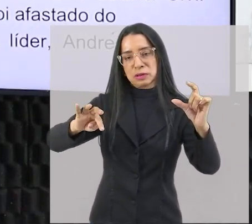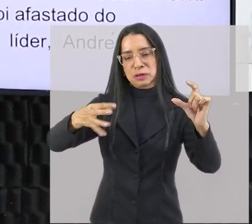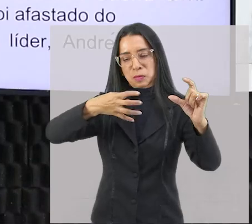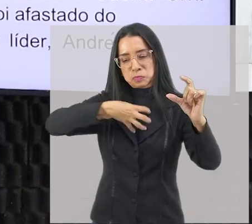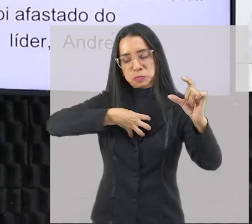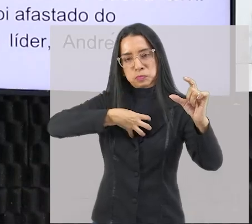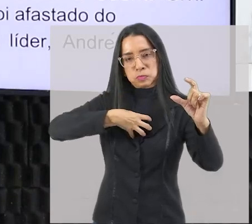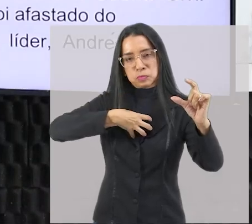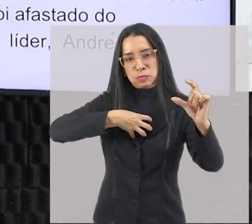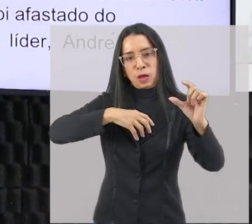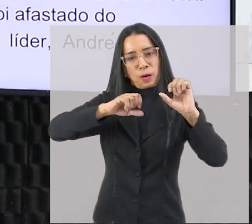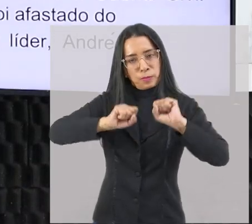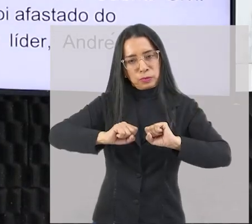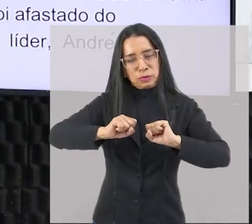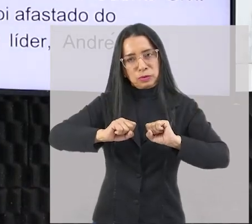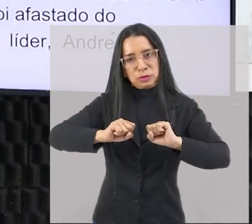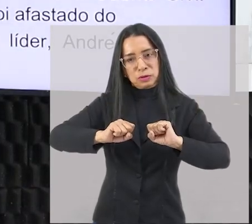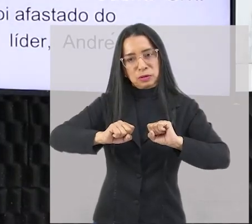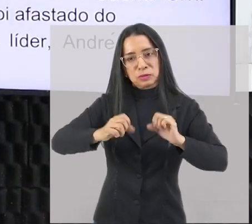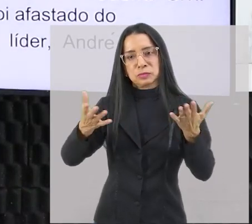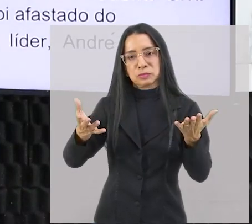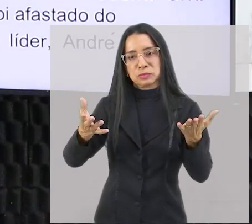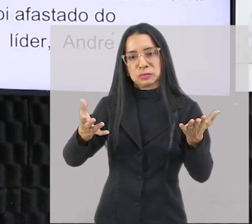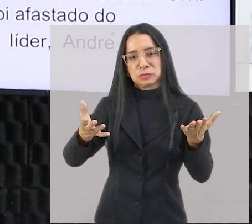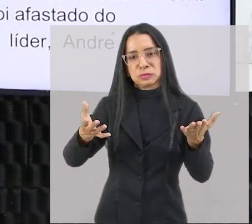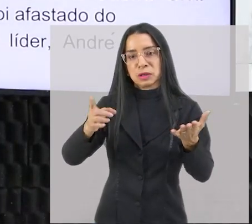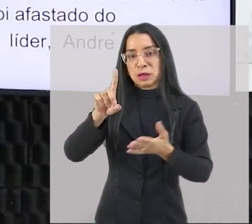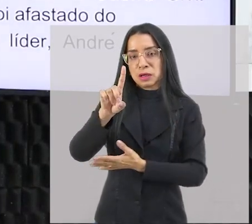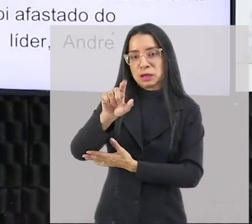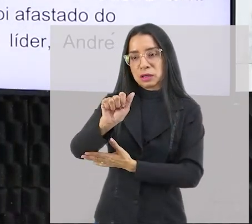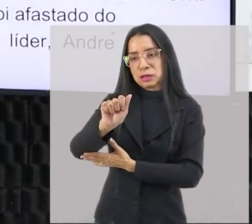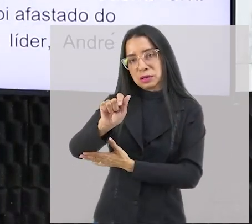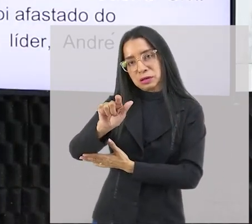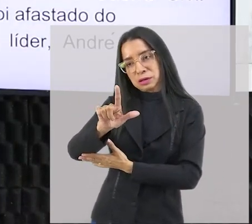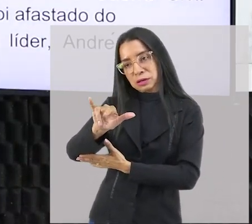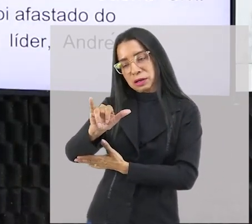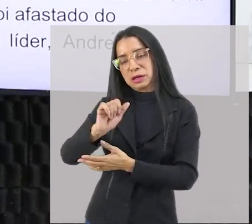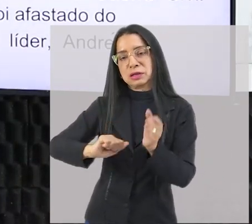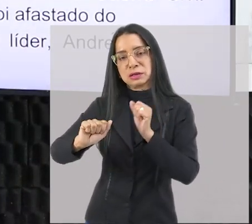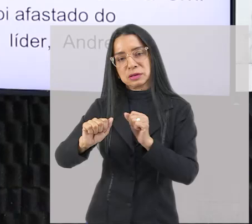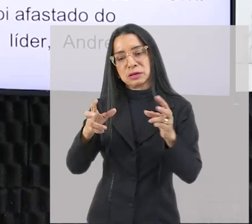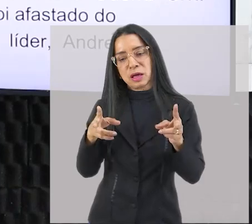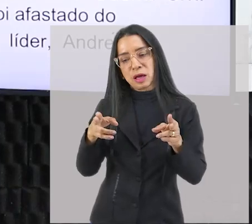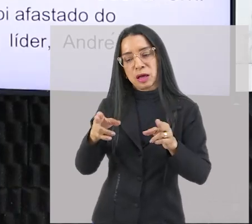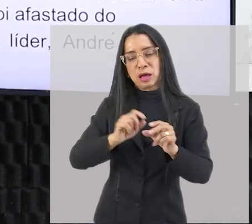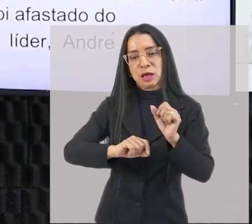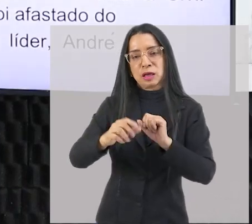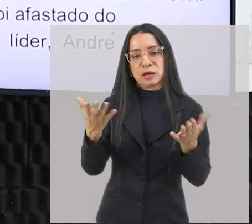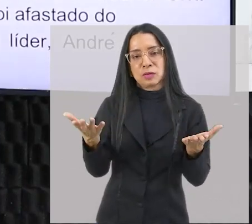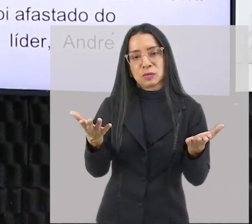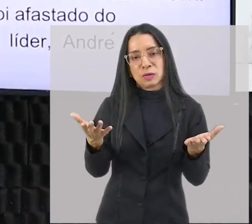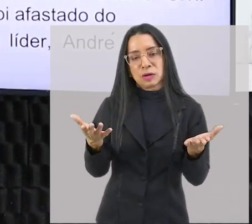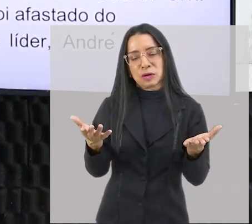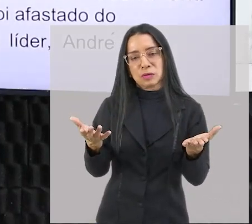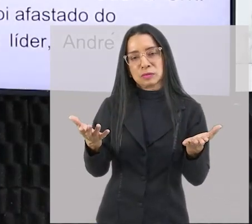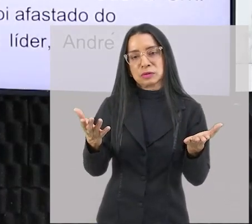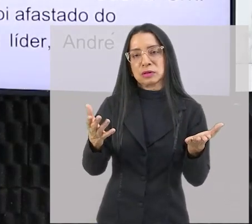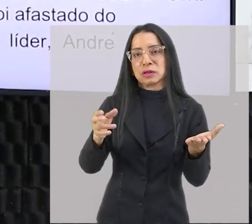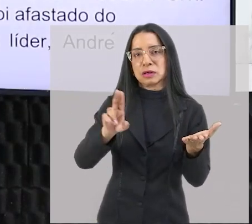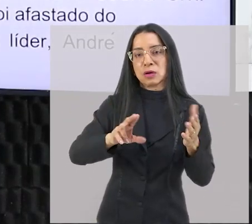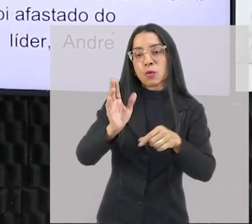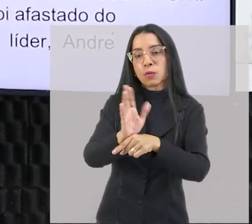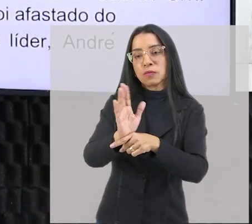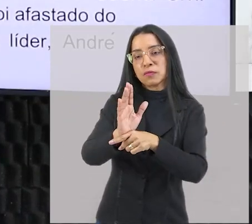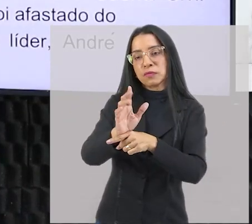cara era um gênio. Salvador Dalí é aquele do bigodinho, é o mesmo que uma série chamada La Casa de Papel utilizou para fazer